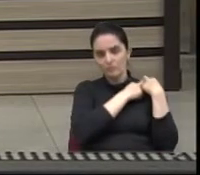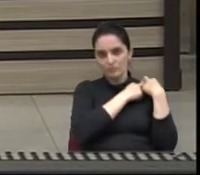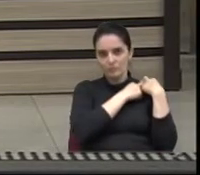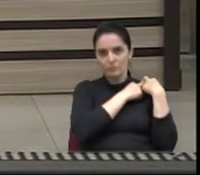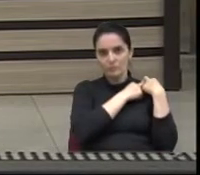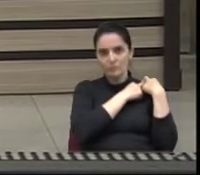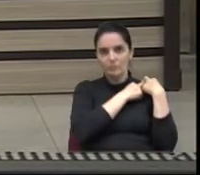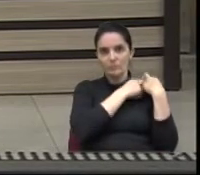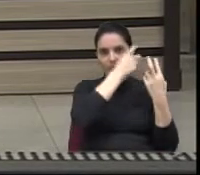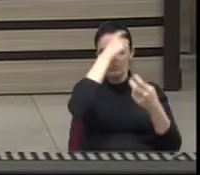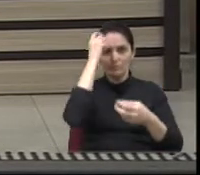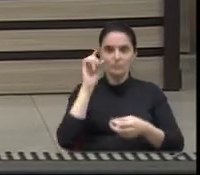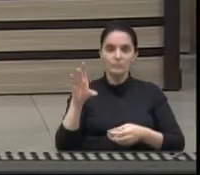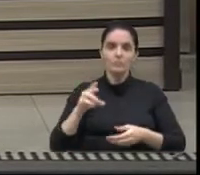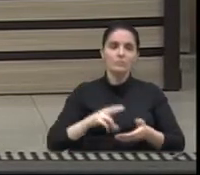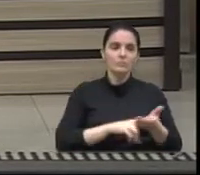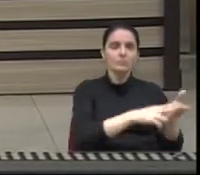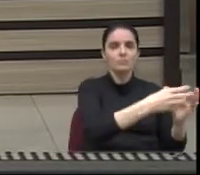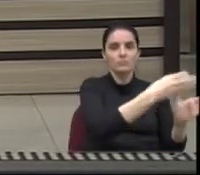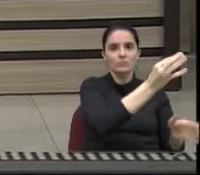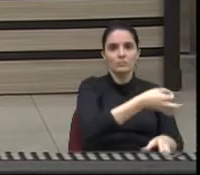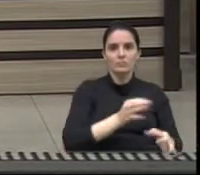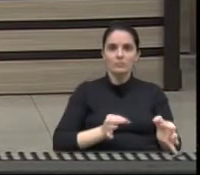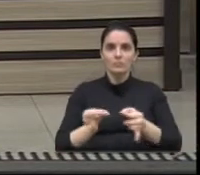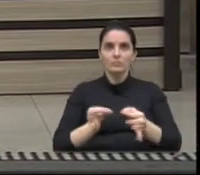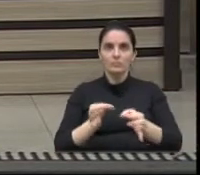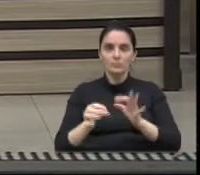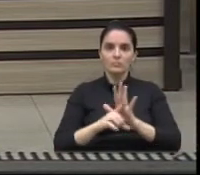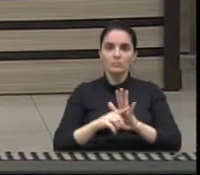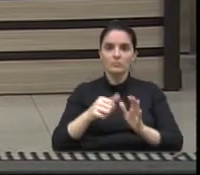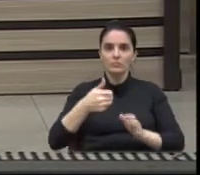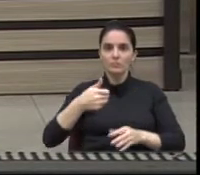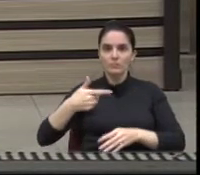Barbosa. As comissões competentes. Projeto de Lei